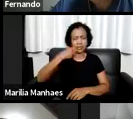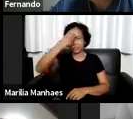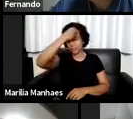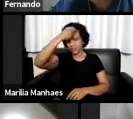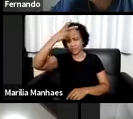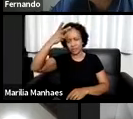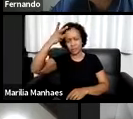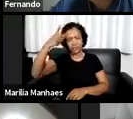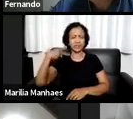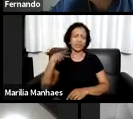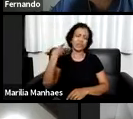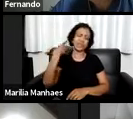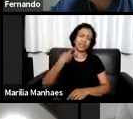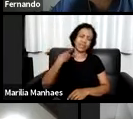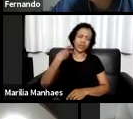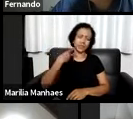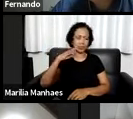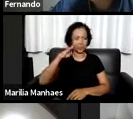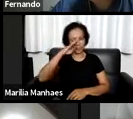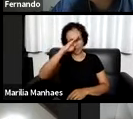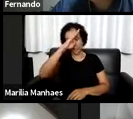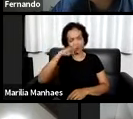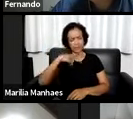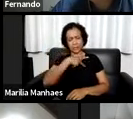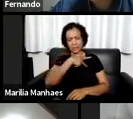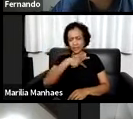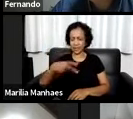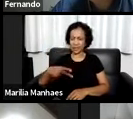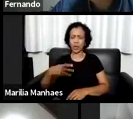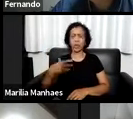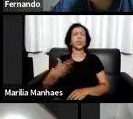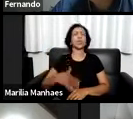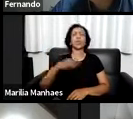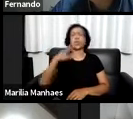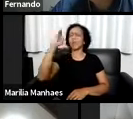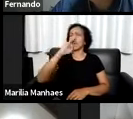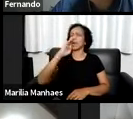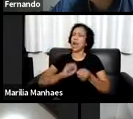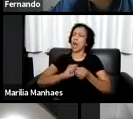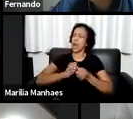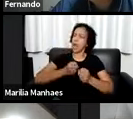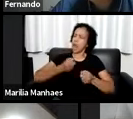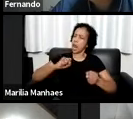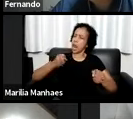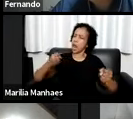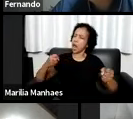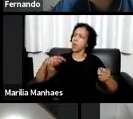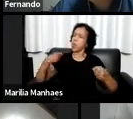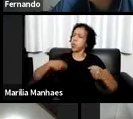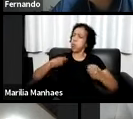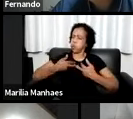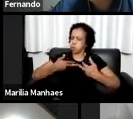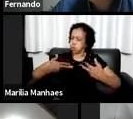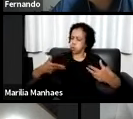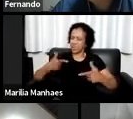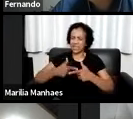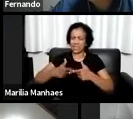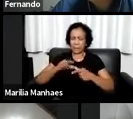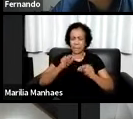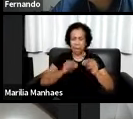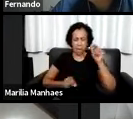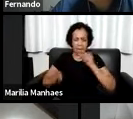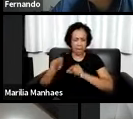vereadores. É um país tão extenso, Senhor, e de tantas necessidades. Nesse momento,